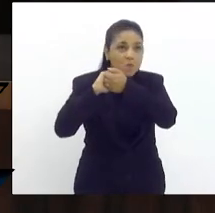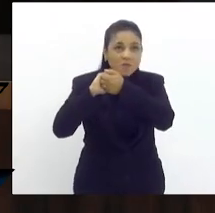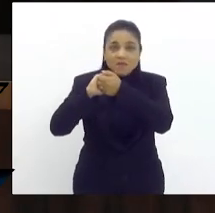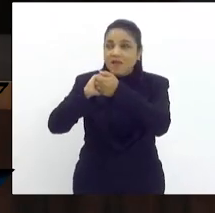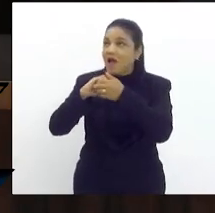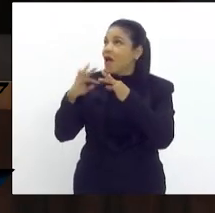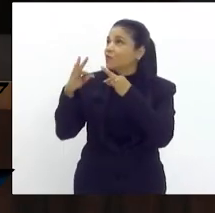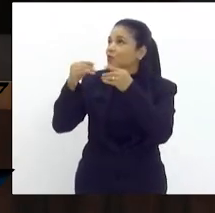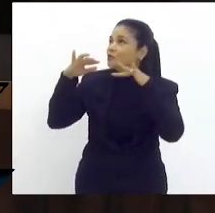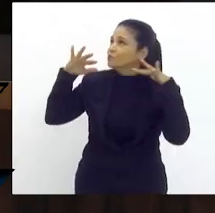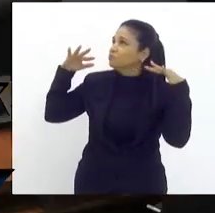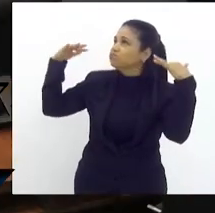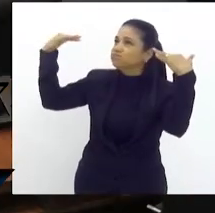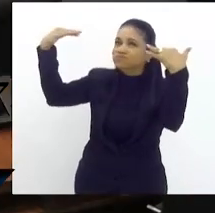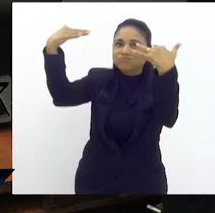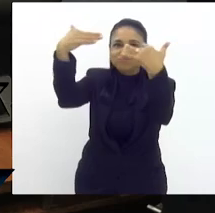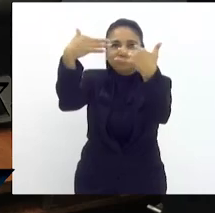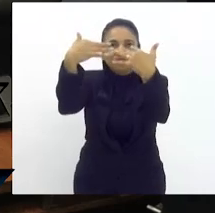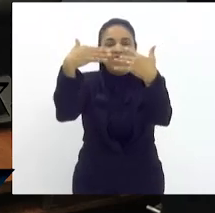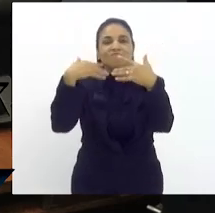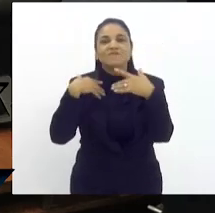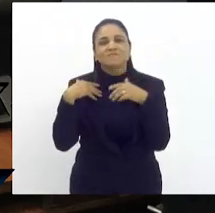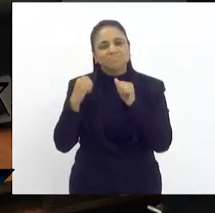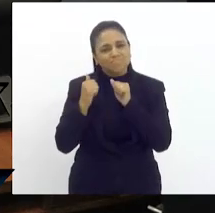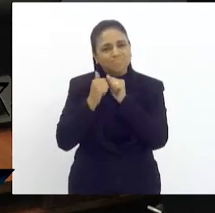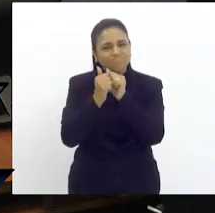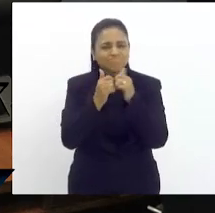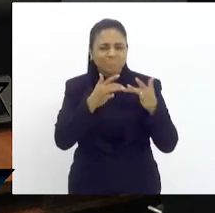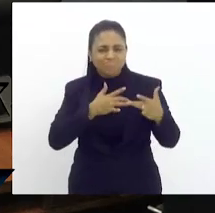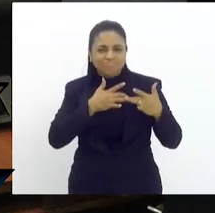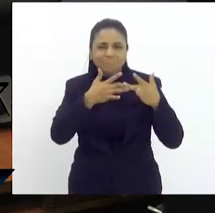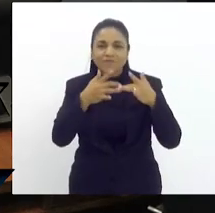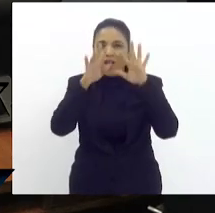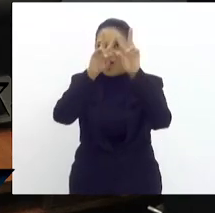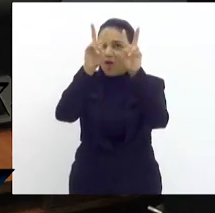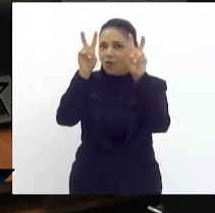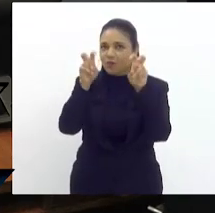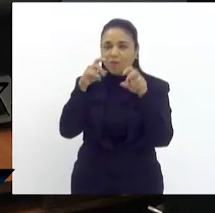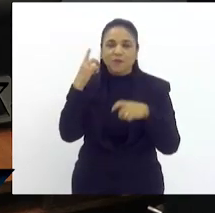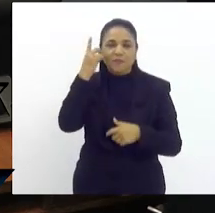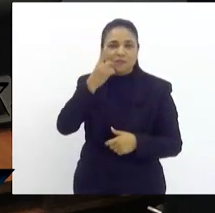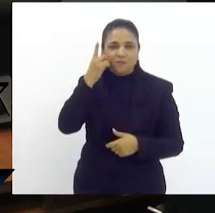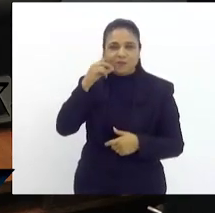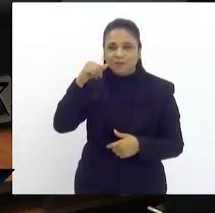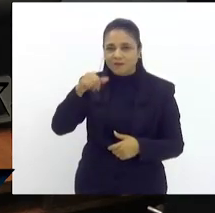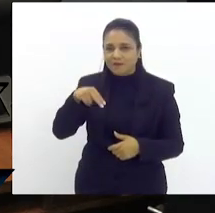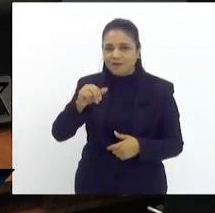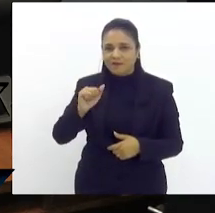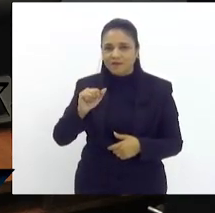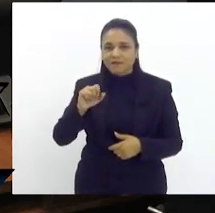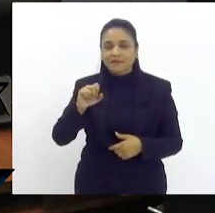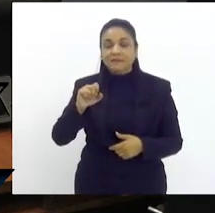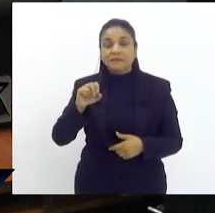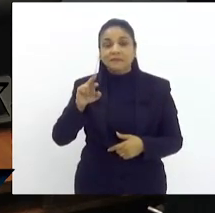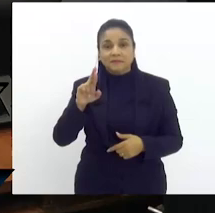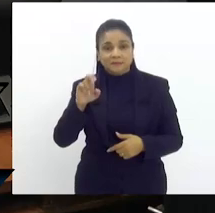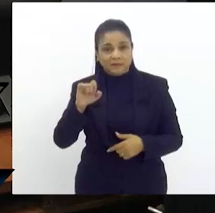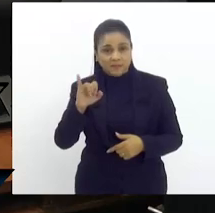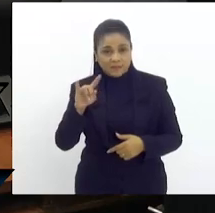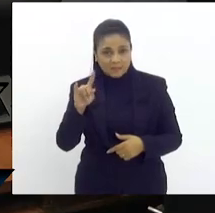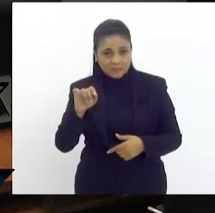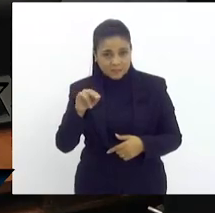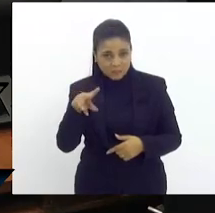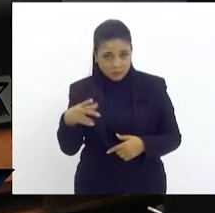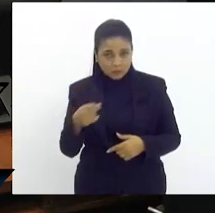na Galeria né solidários aí a esse tema que o deputado Andrézinho Cecília não trouxe